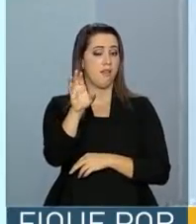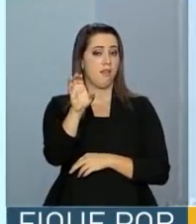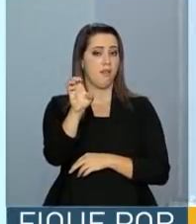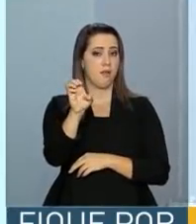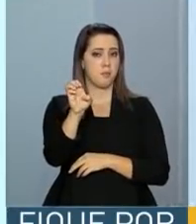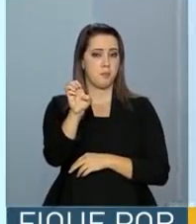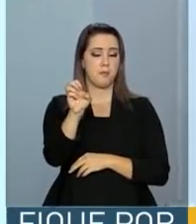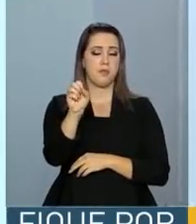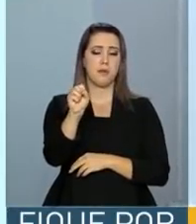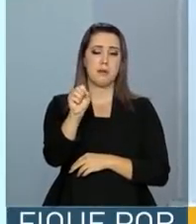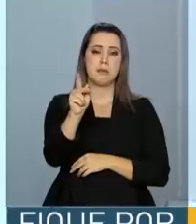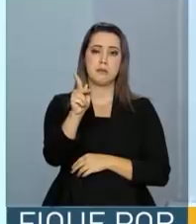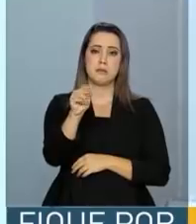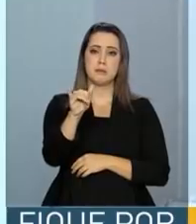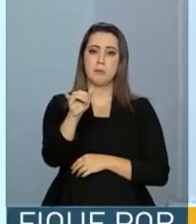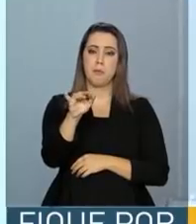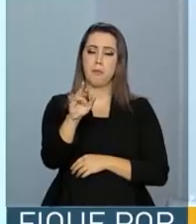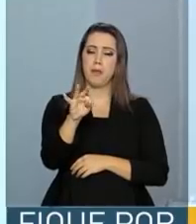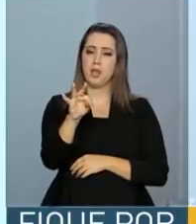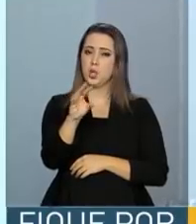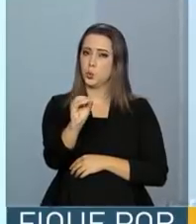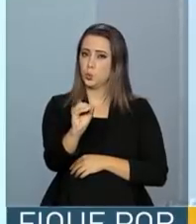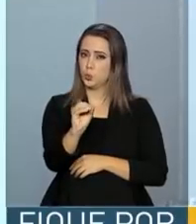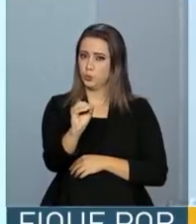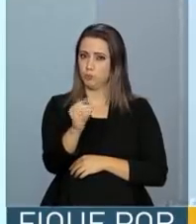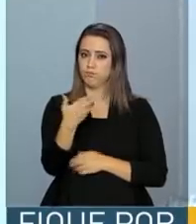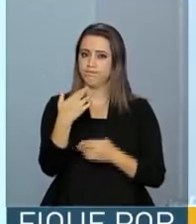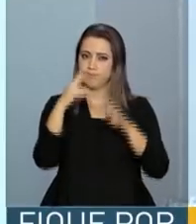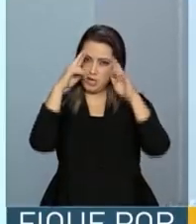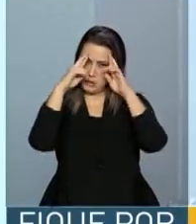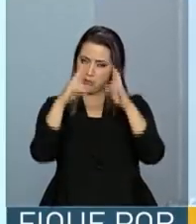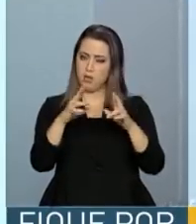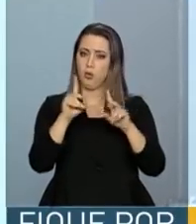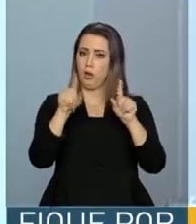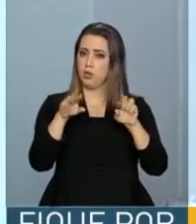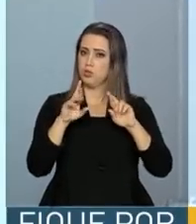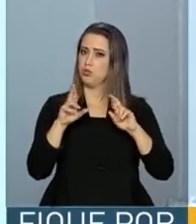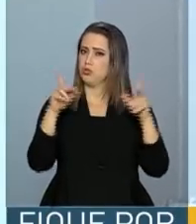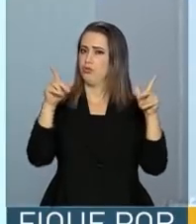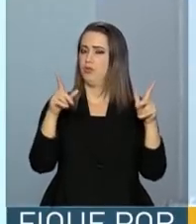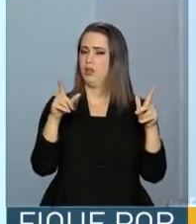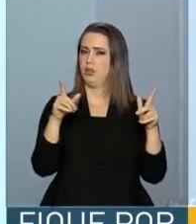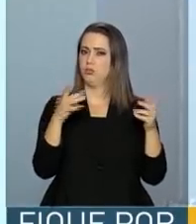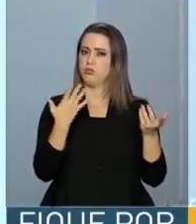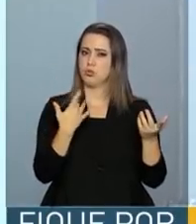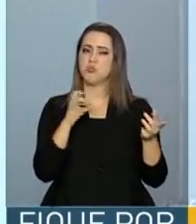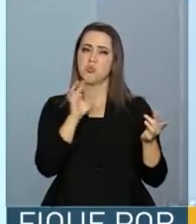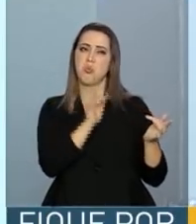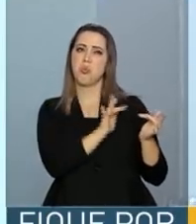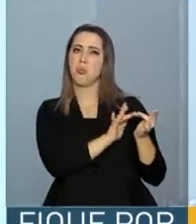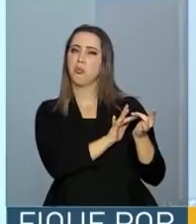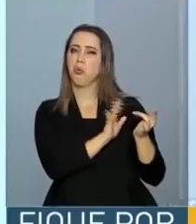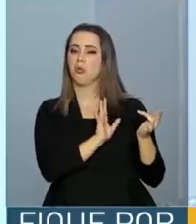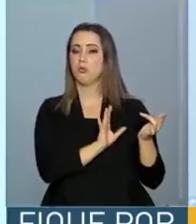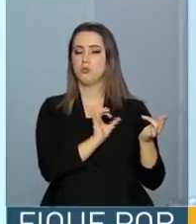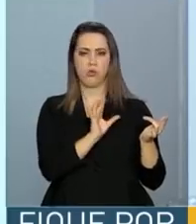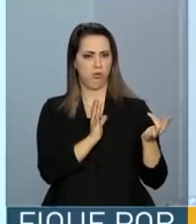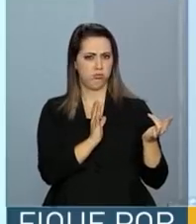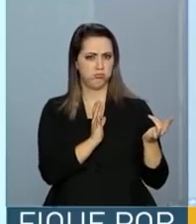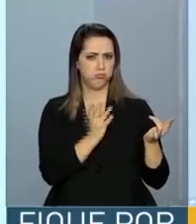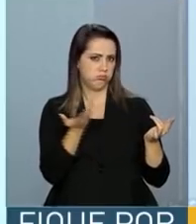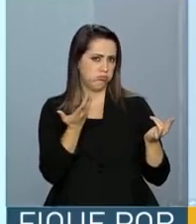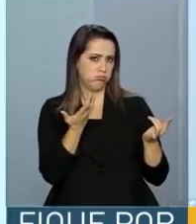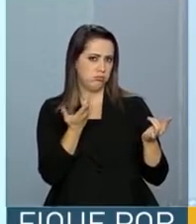respeitar especialmente os preceitos democráticos nas outras constituição não preciso dizer quantas